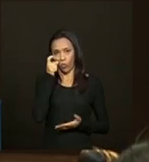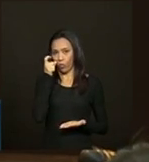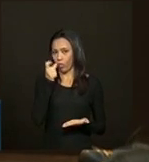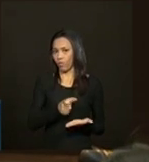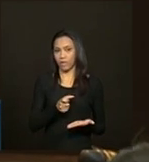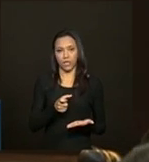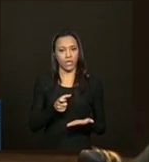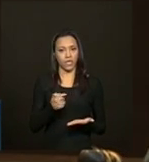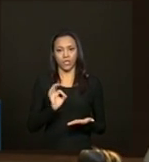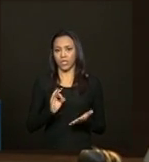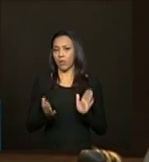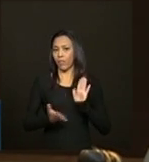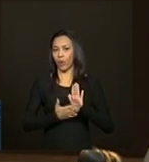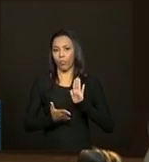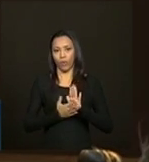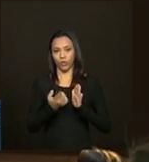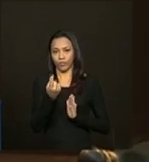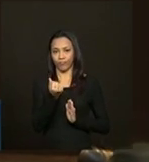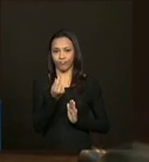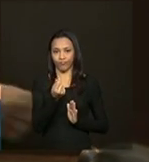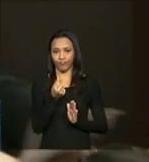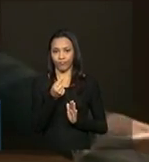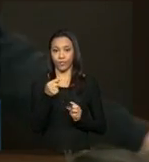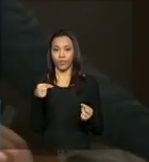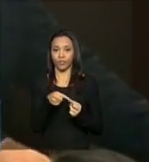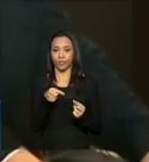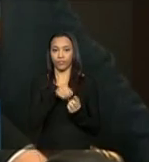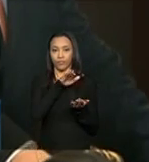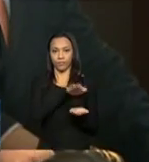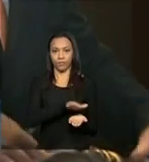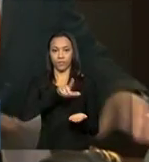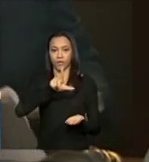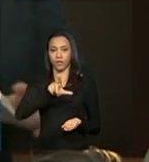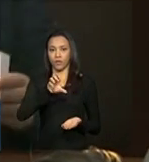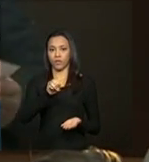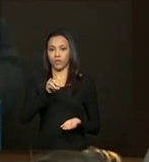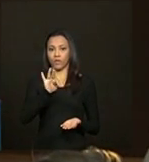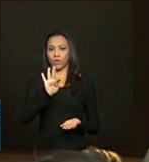apresentar proposta financeira para o referido lote.